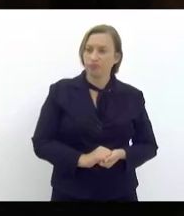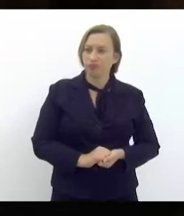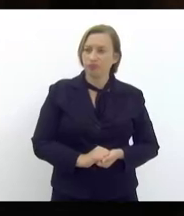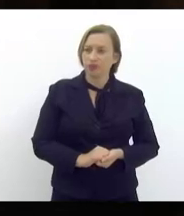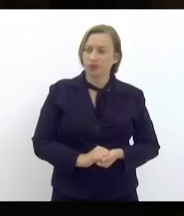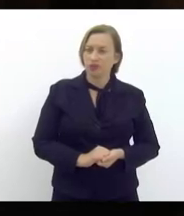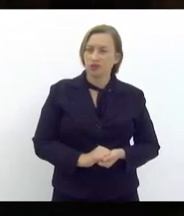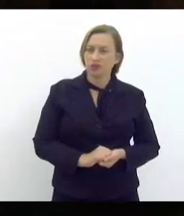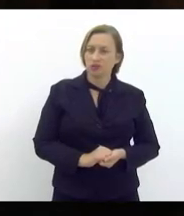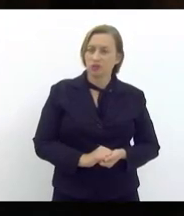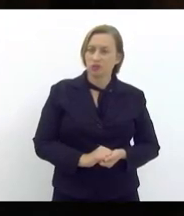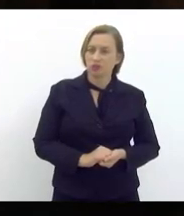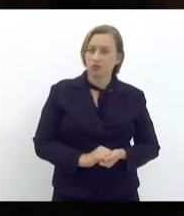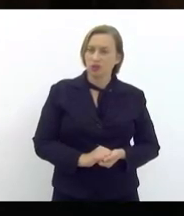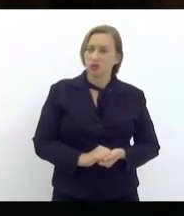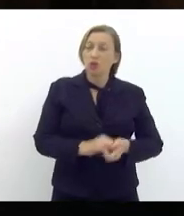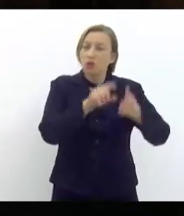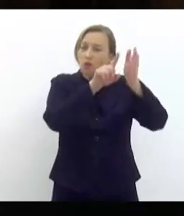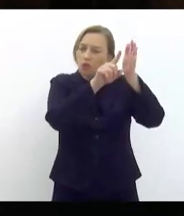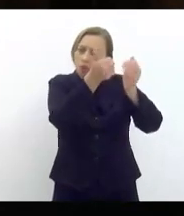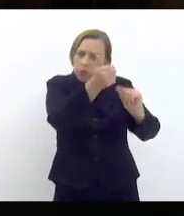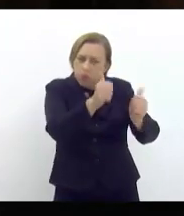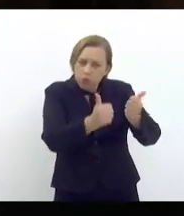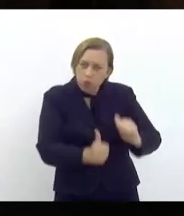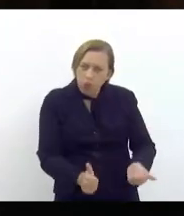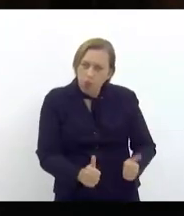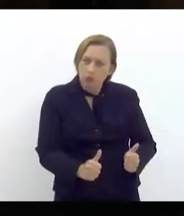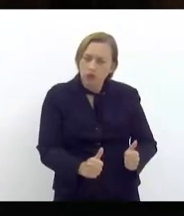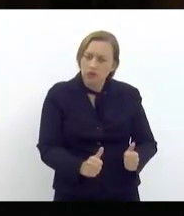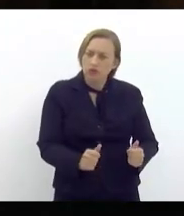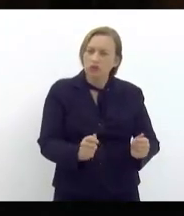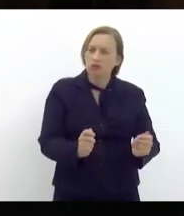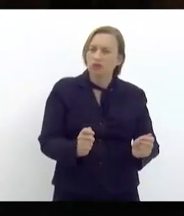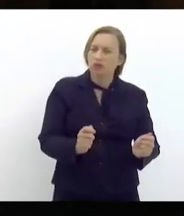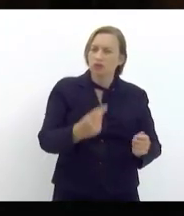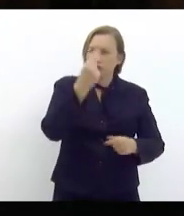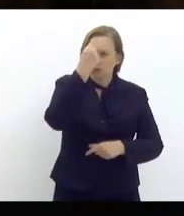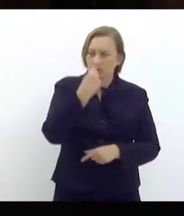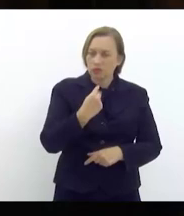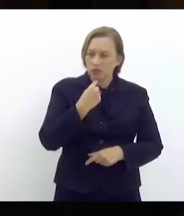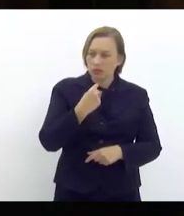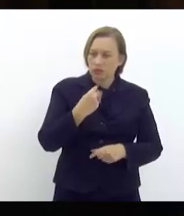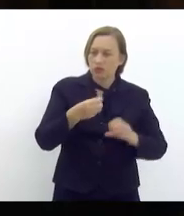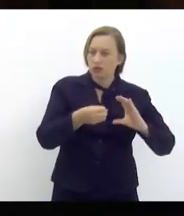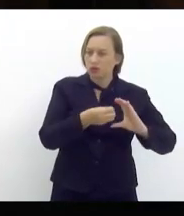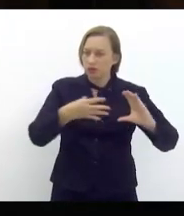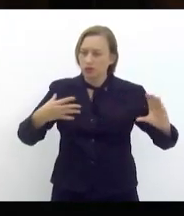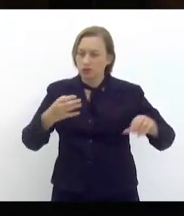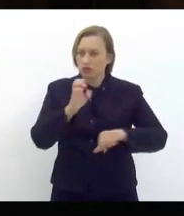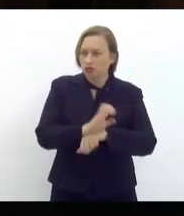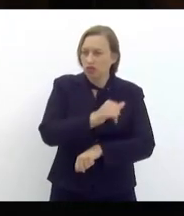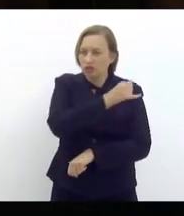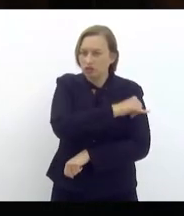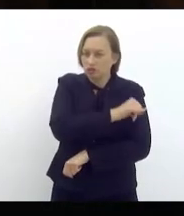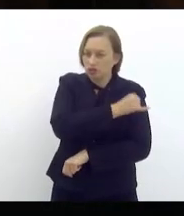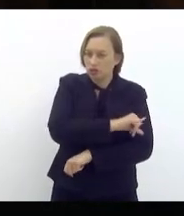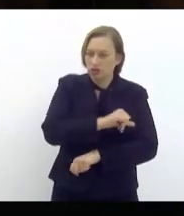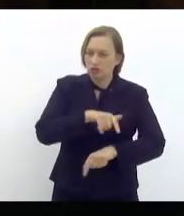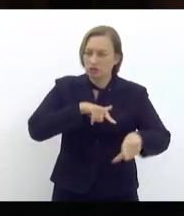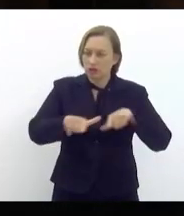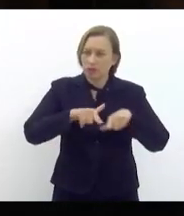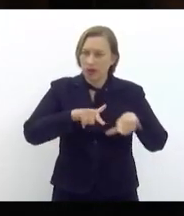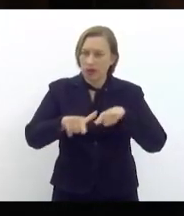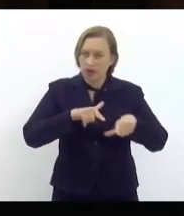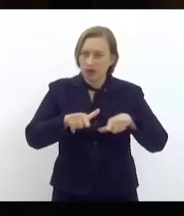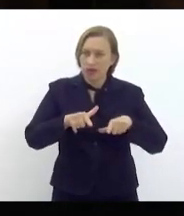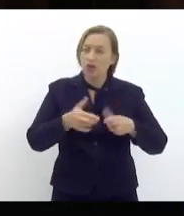a partir de uma análise do perfil das potencialidades produtivas do estado do Rio de Janeiro destaque-se e